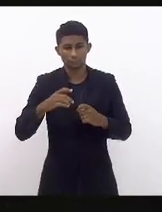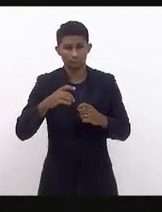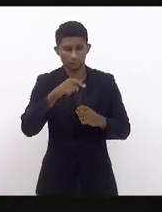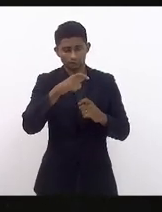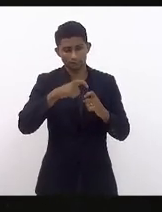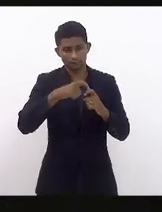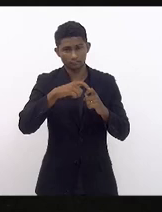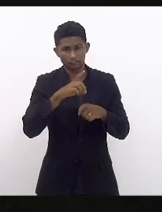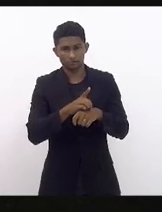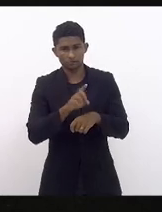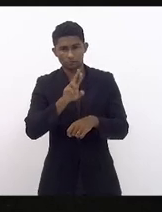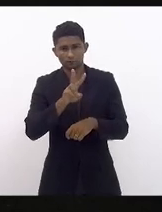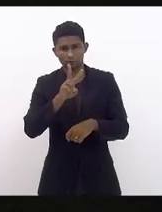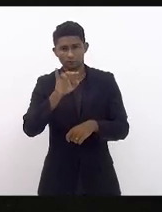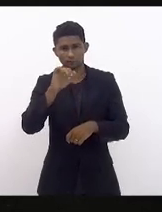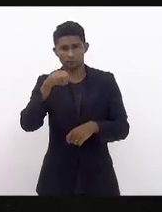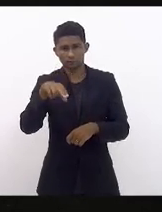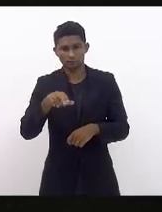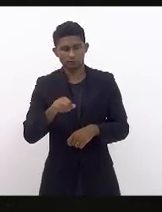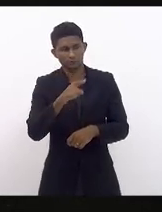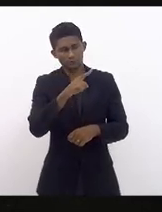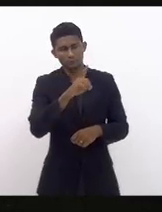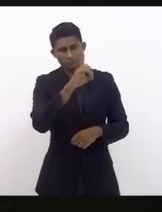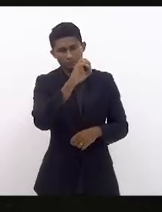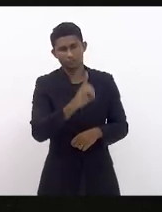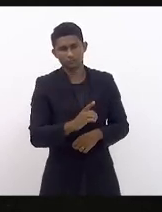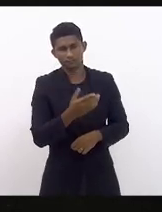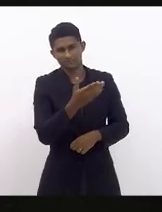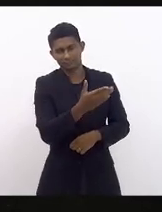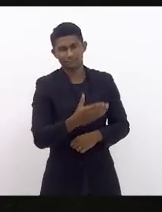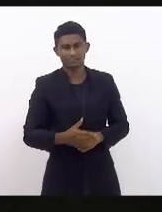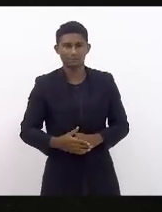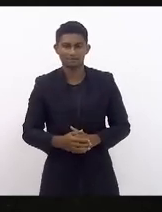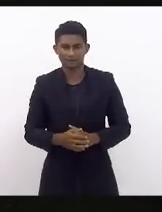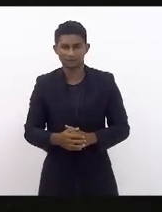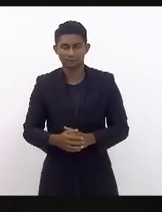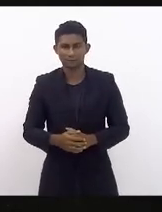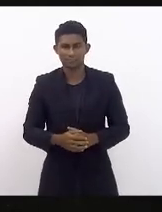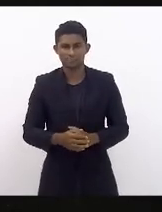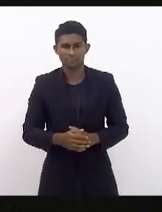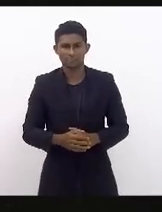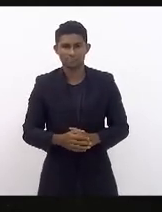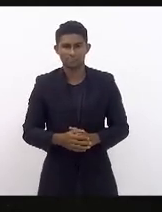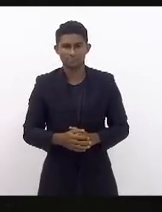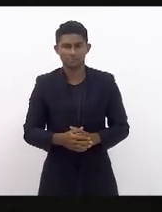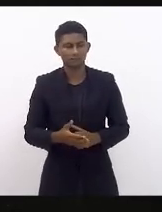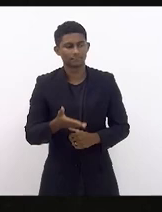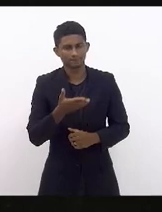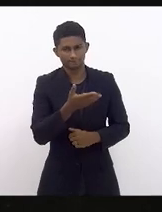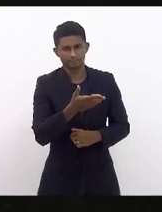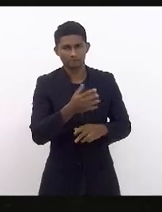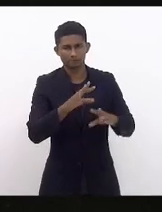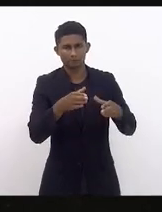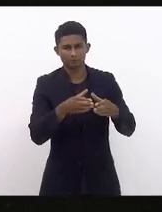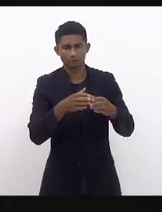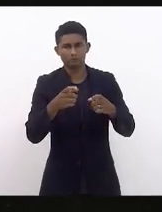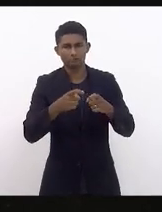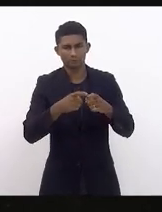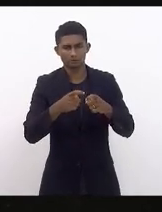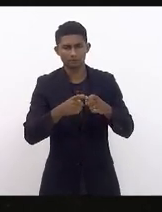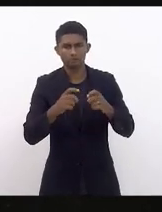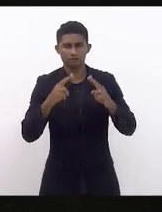nossos diretores lá. Então, leva a classe médica, a